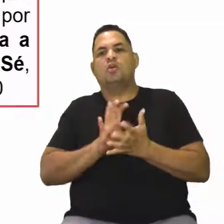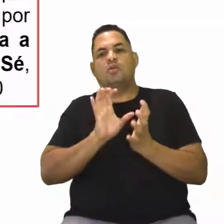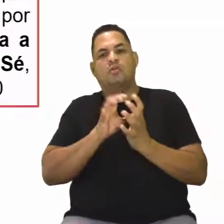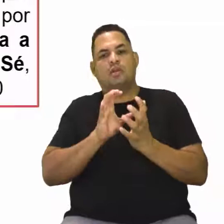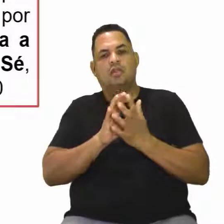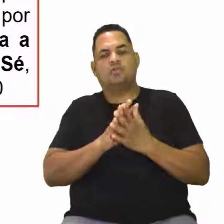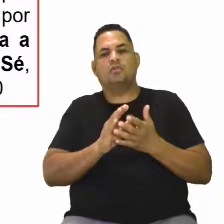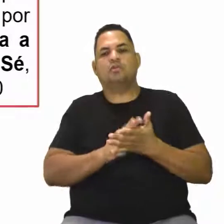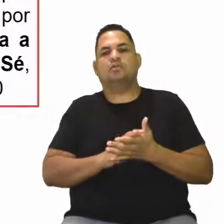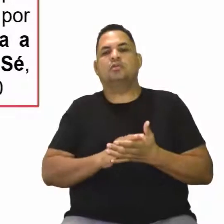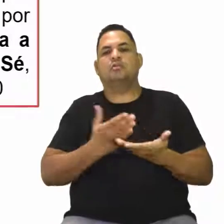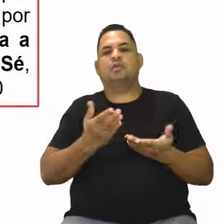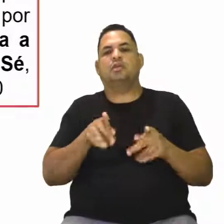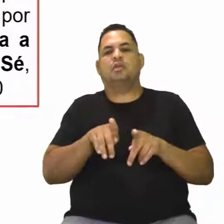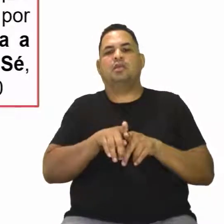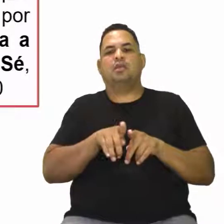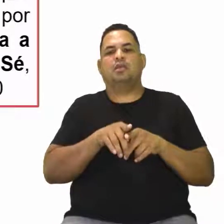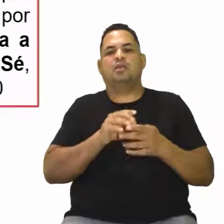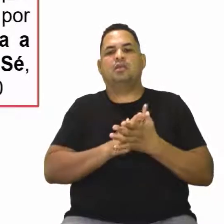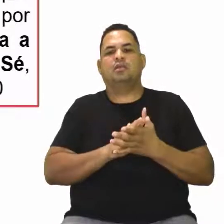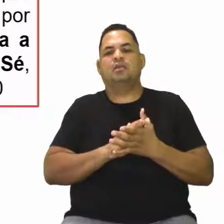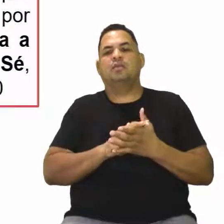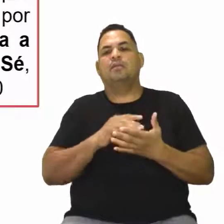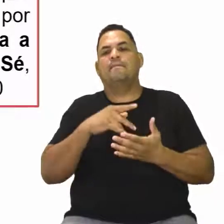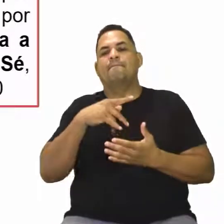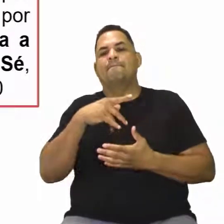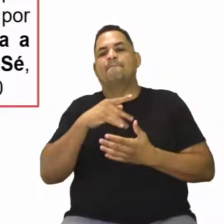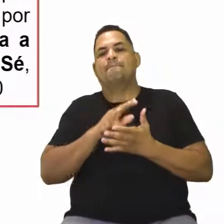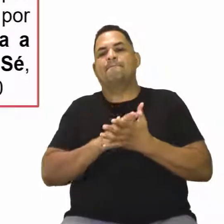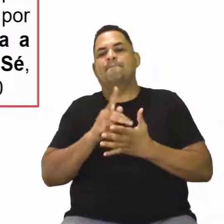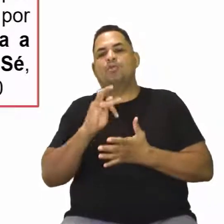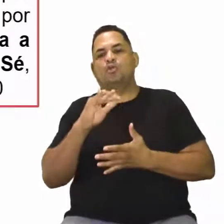e Porto Alegre, Rio Grande do Sul. Andou pelo interior